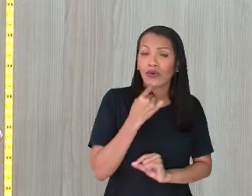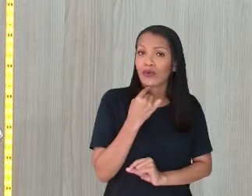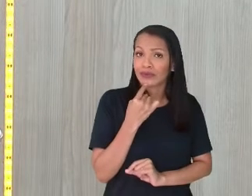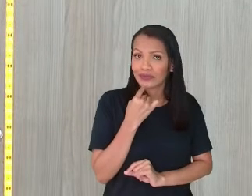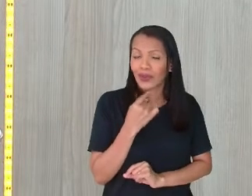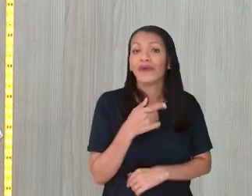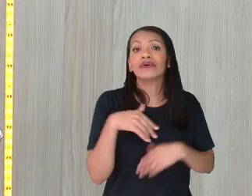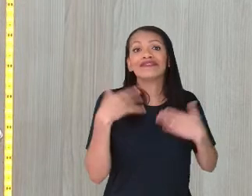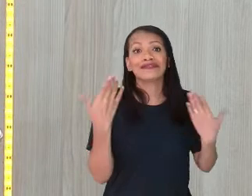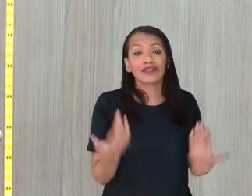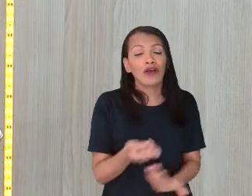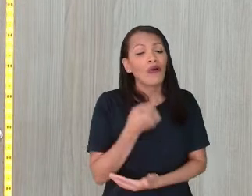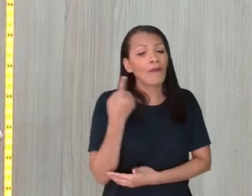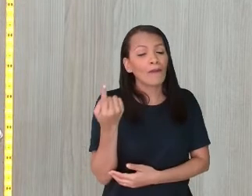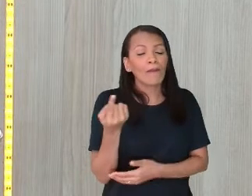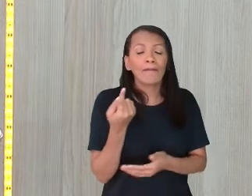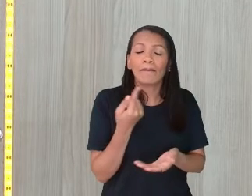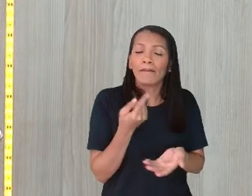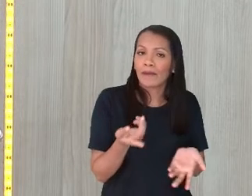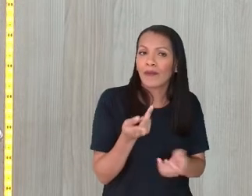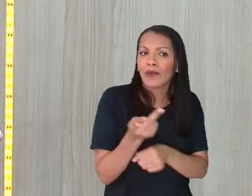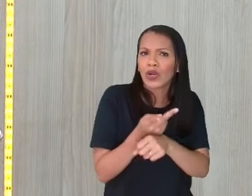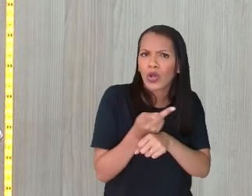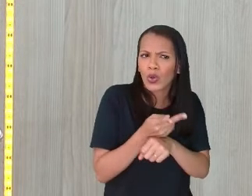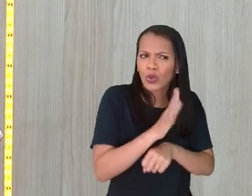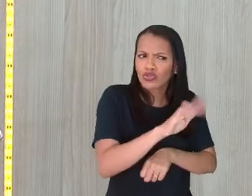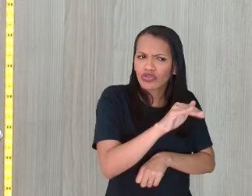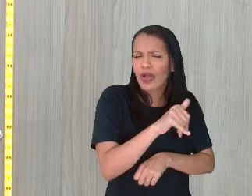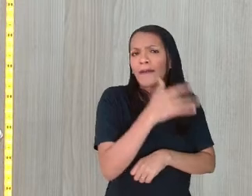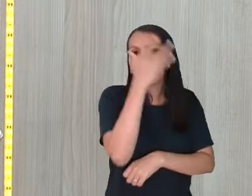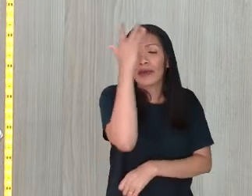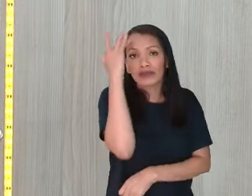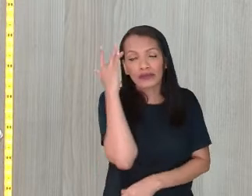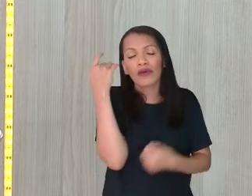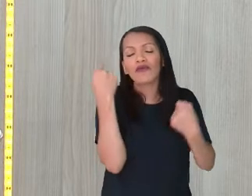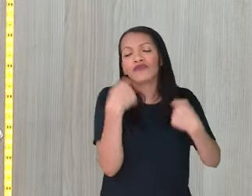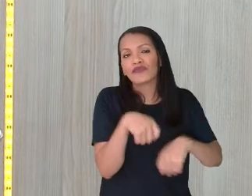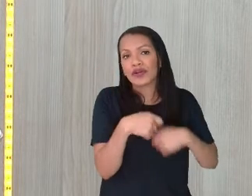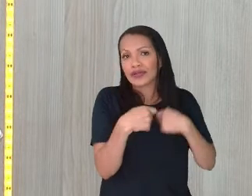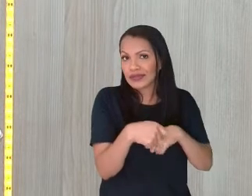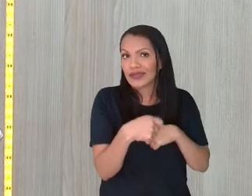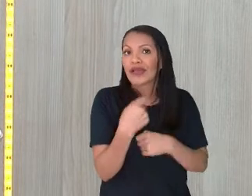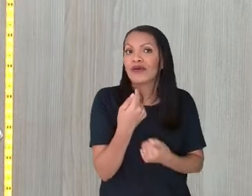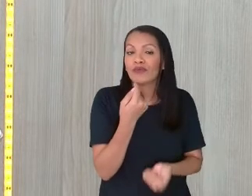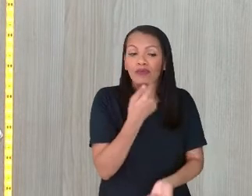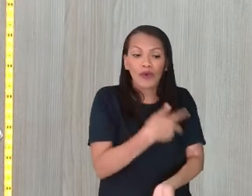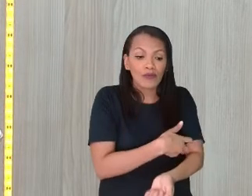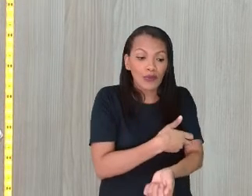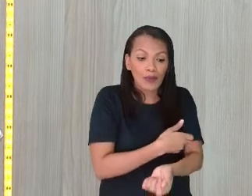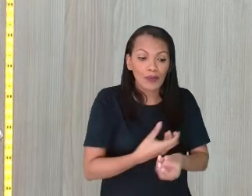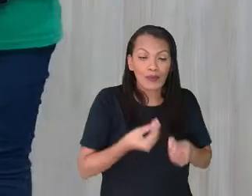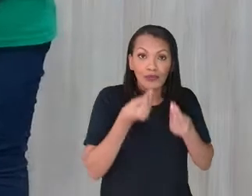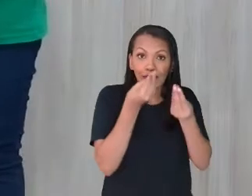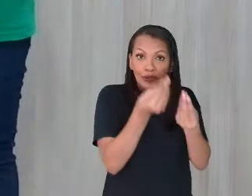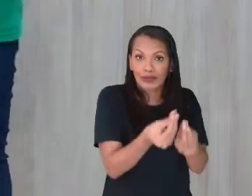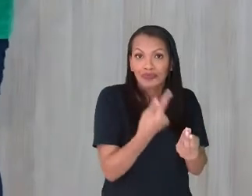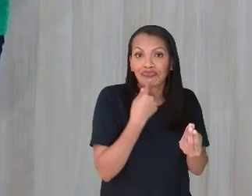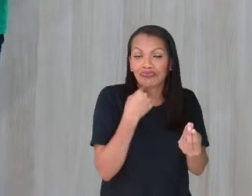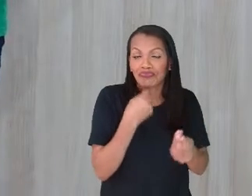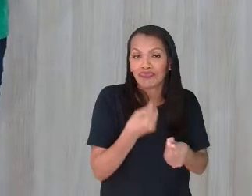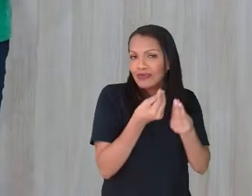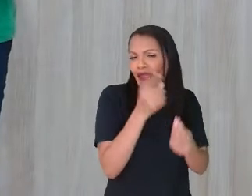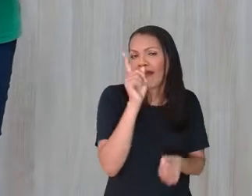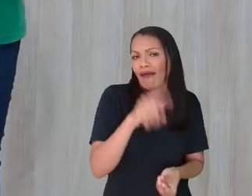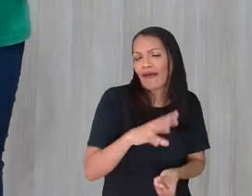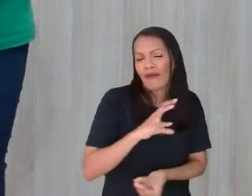pessoal, procure, estimule quem você conhece para fazer essa doação. Realmente é um ato de amor. Legal, professora Cláudia,